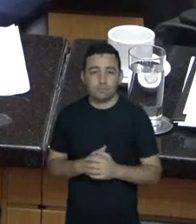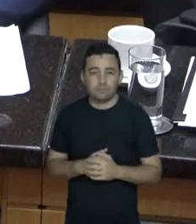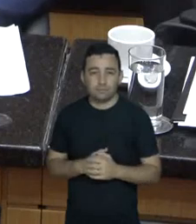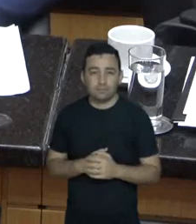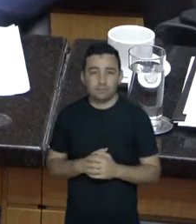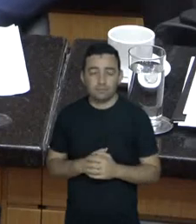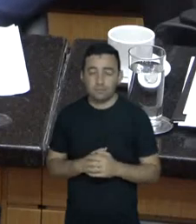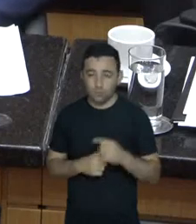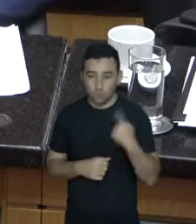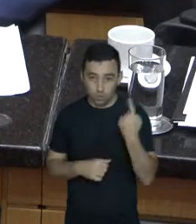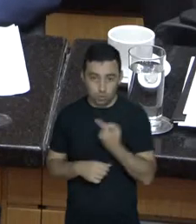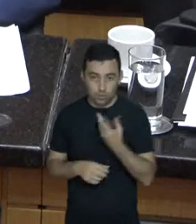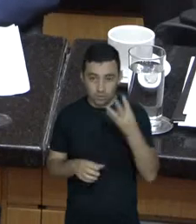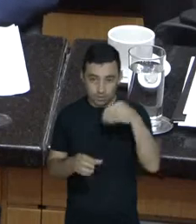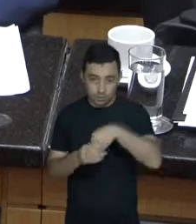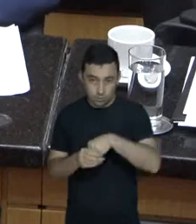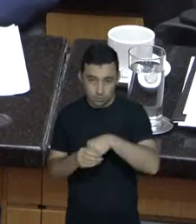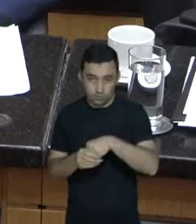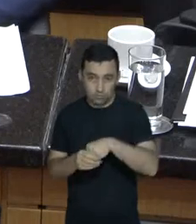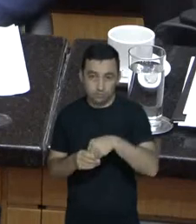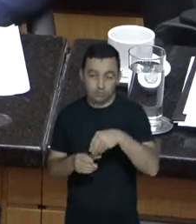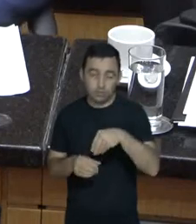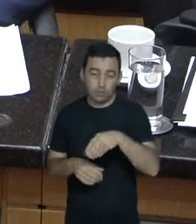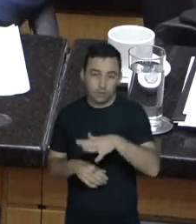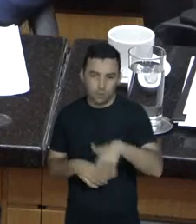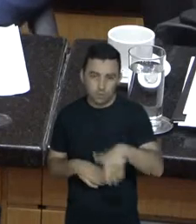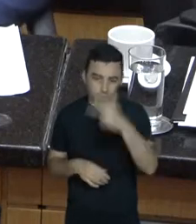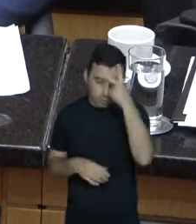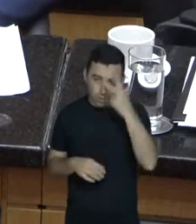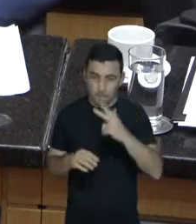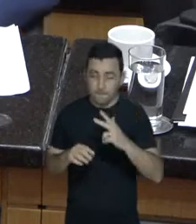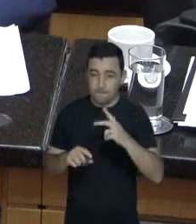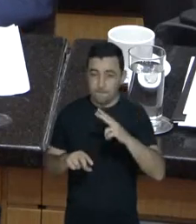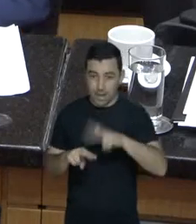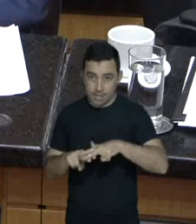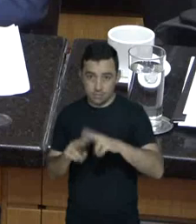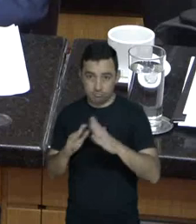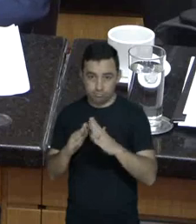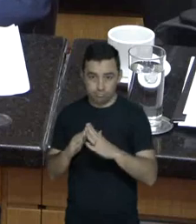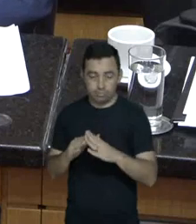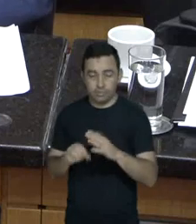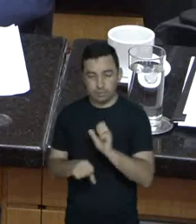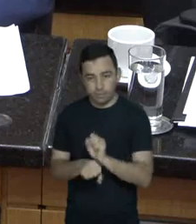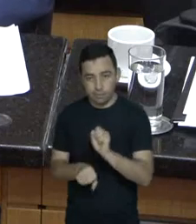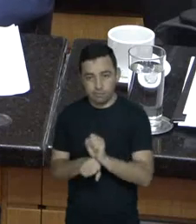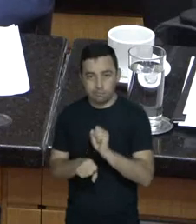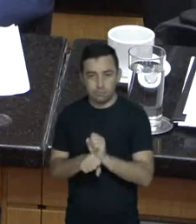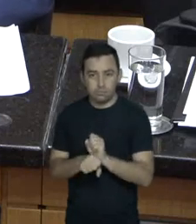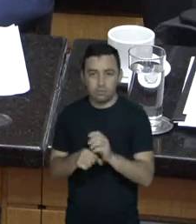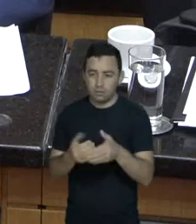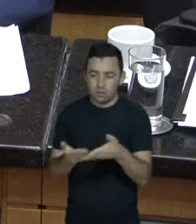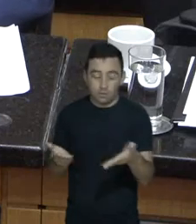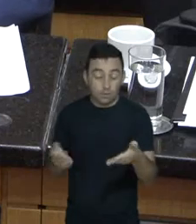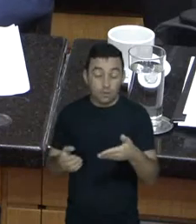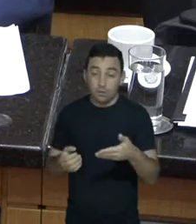ali dentro das pessoas encarceradas, cumprindo pena, justamente no olho do furacão.